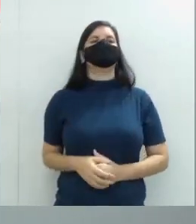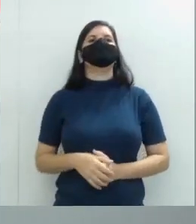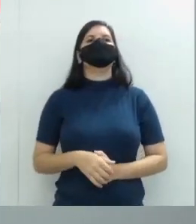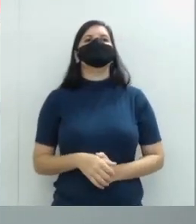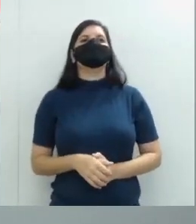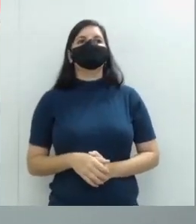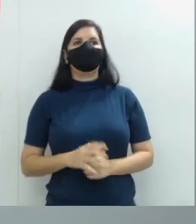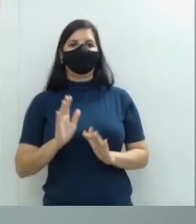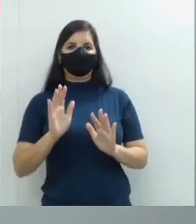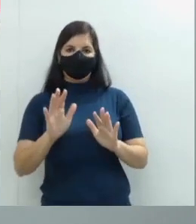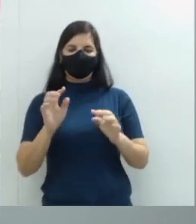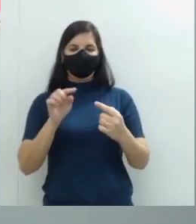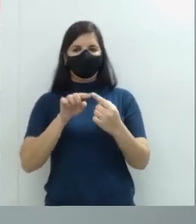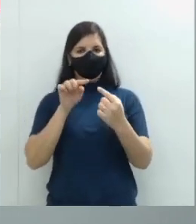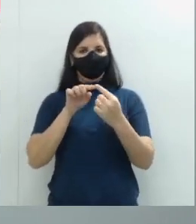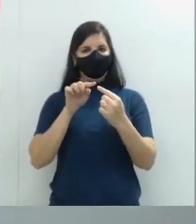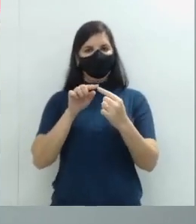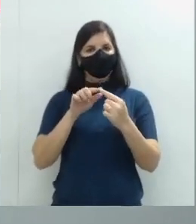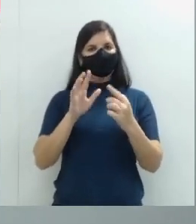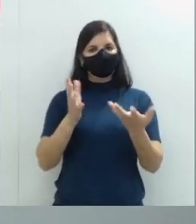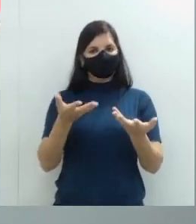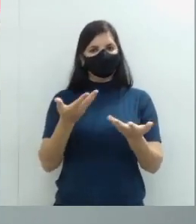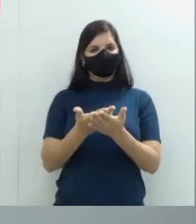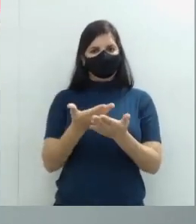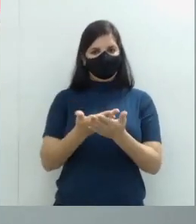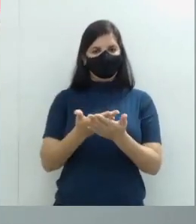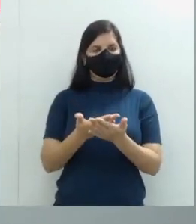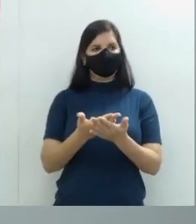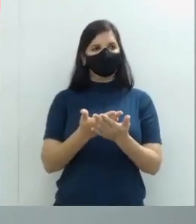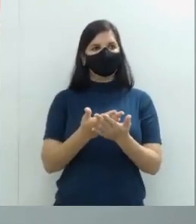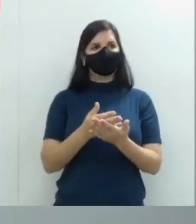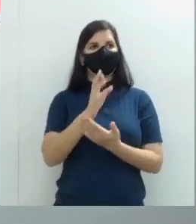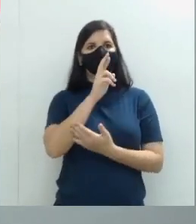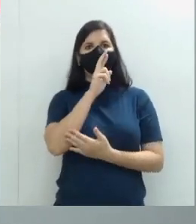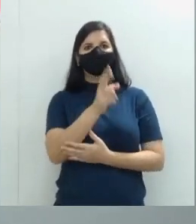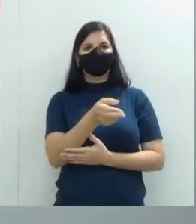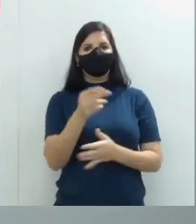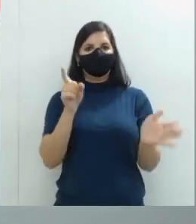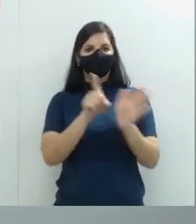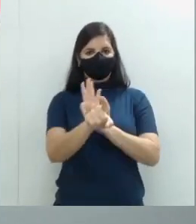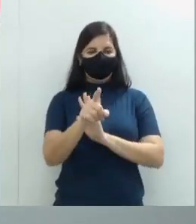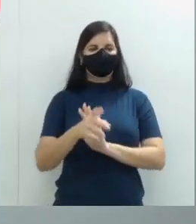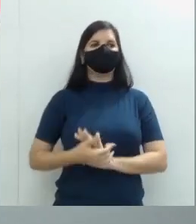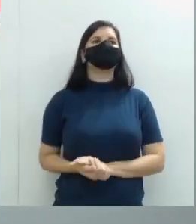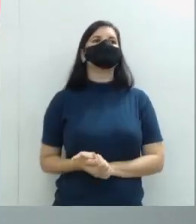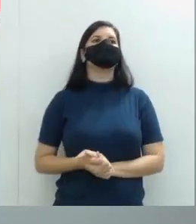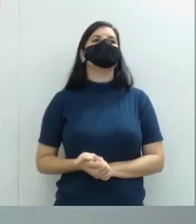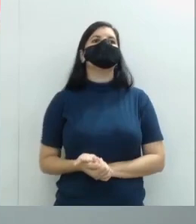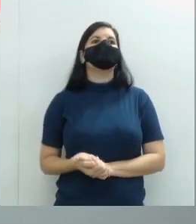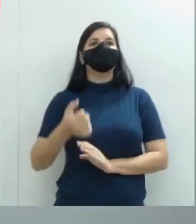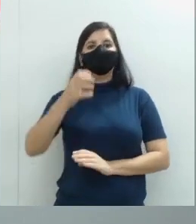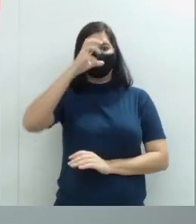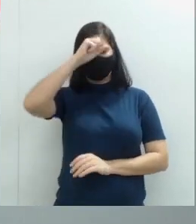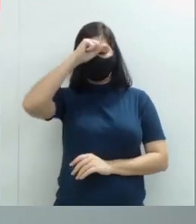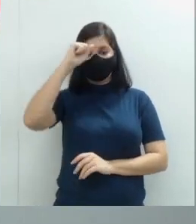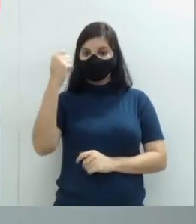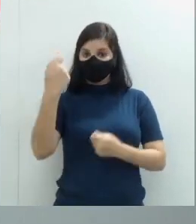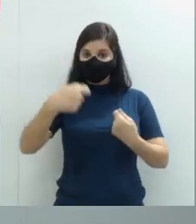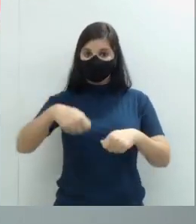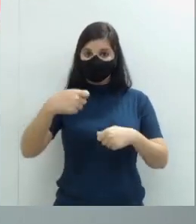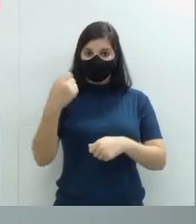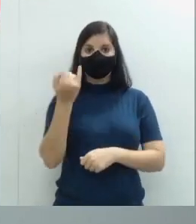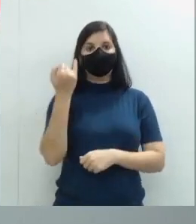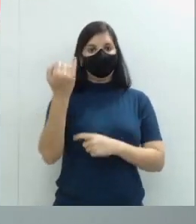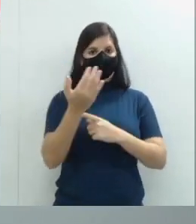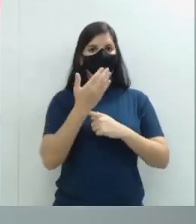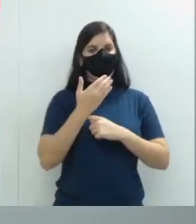a partir exatamente do que a gente acabou de fazer, de responder a questão. Aprende fluxograma que é importante para você, tá?